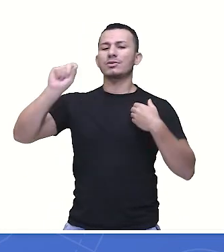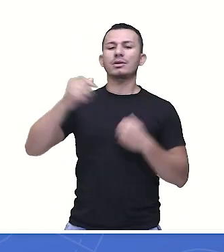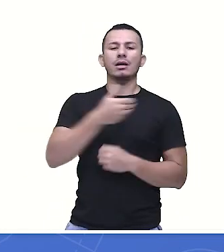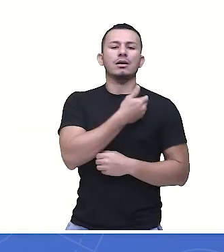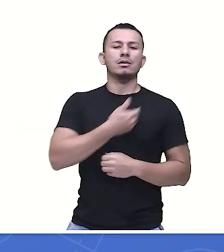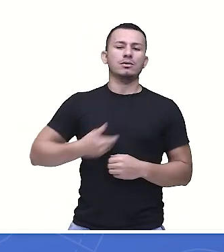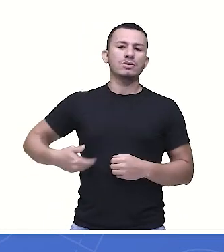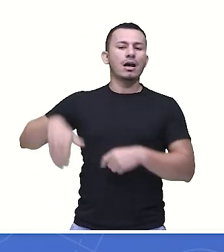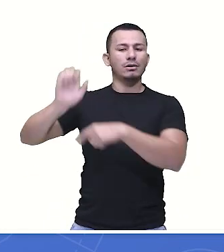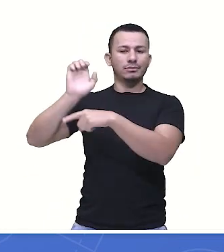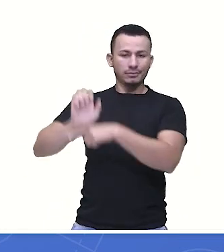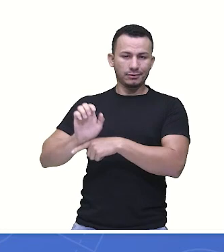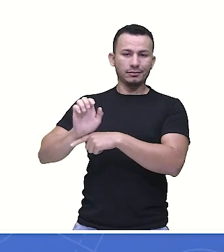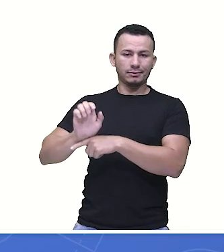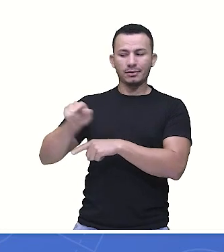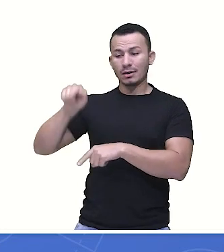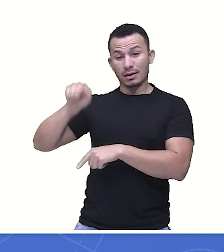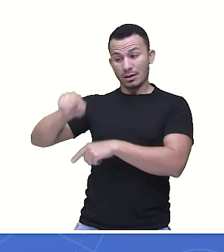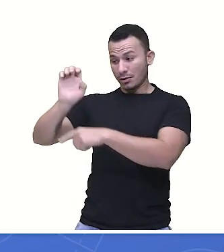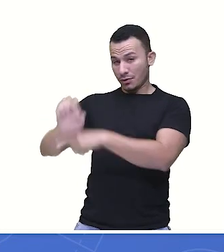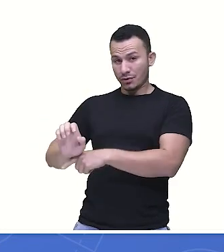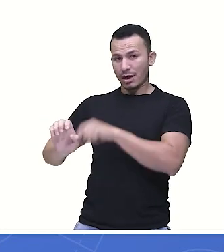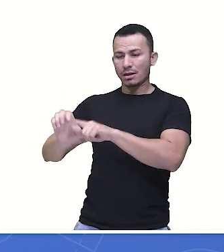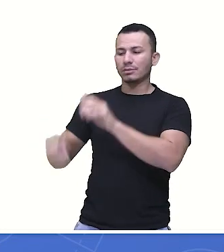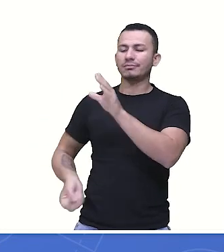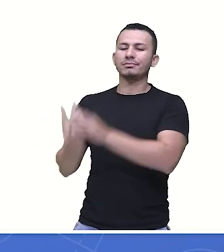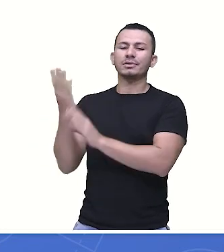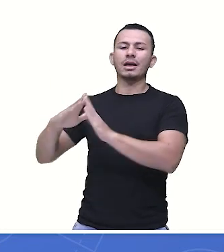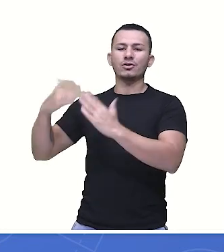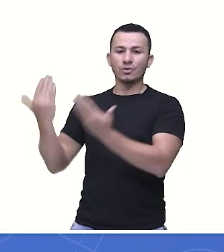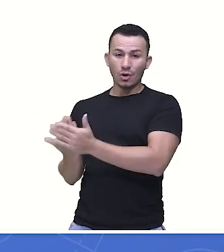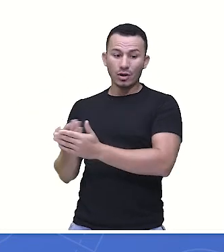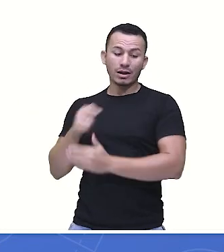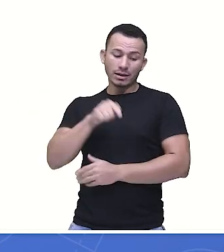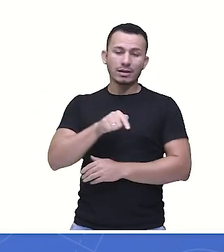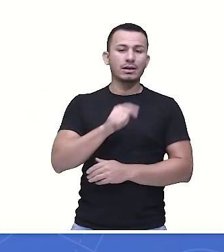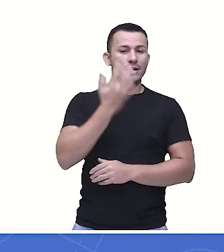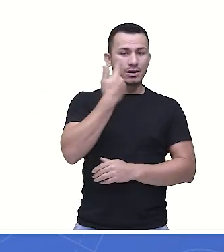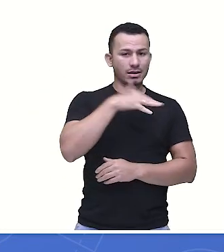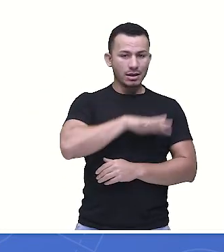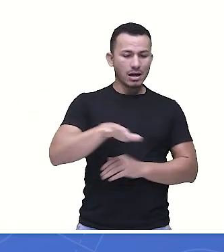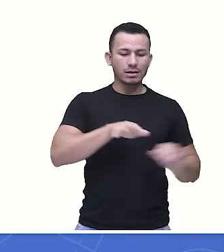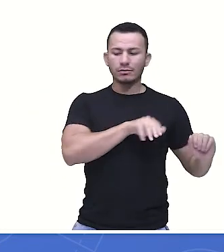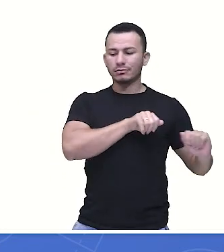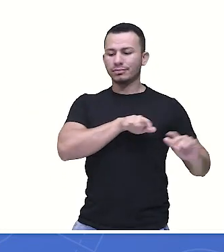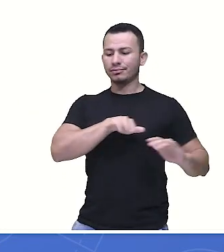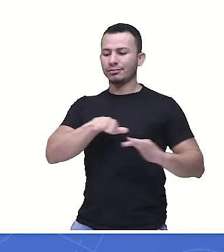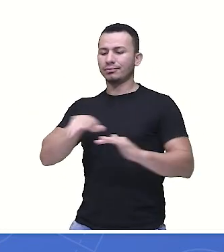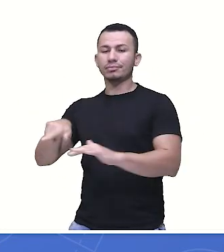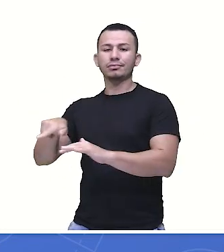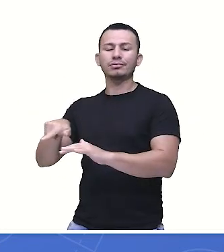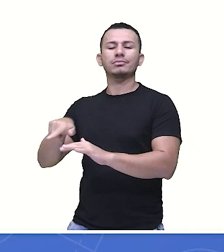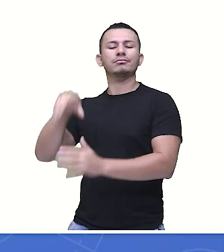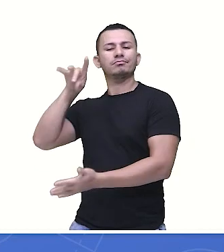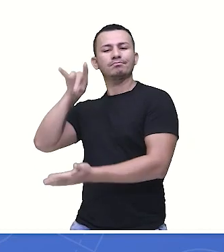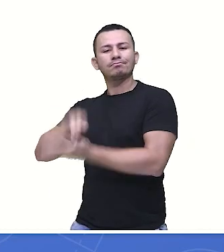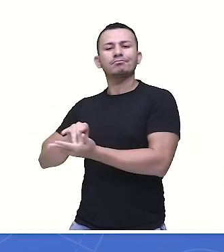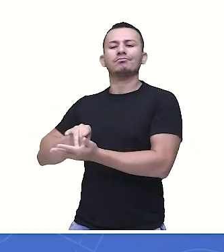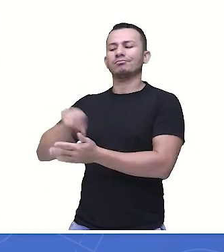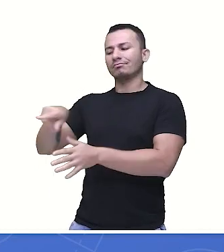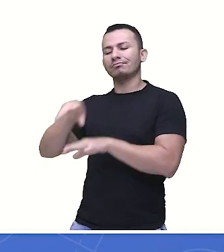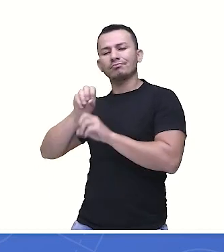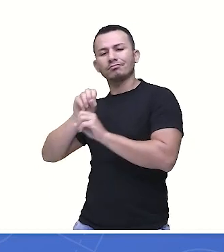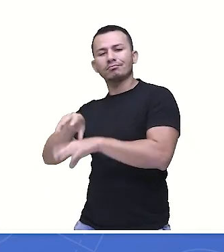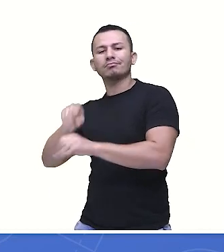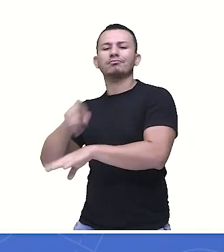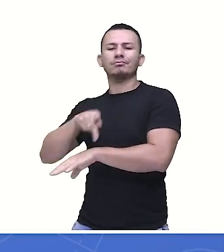Então a escola vai ser esse lugar que vai receber as crianças para que esse processo de educação, de transmissão do conhecimento, da cultura,